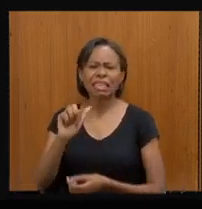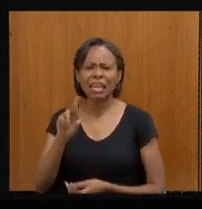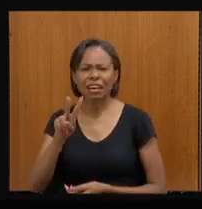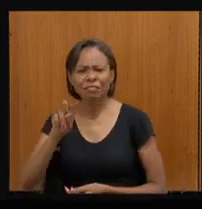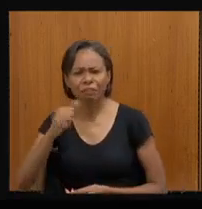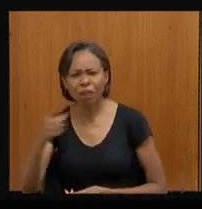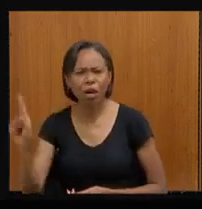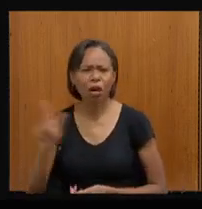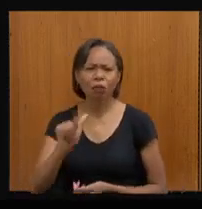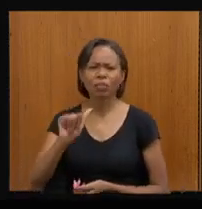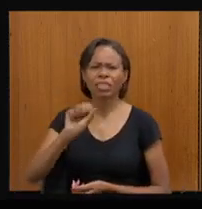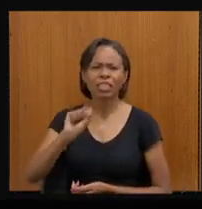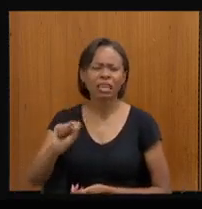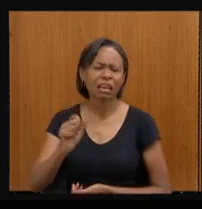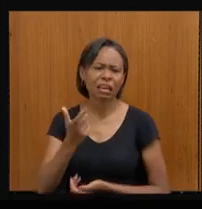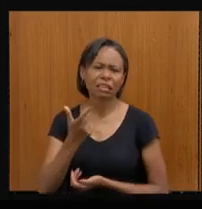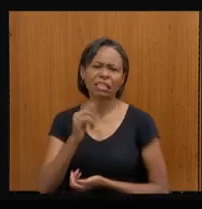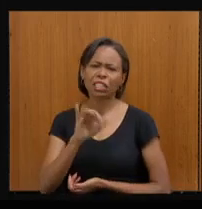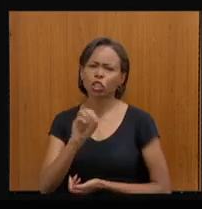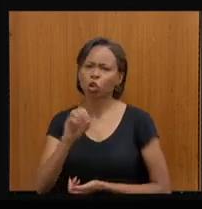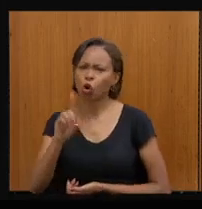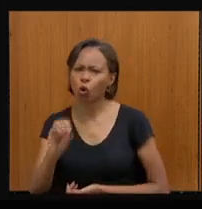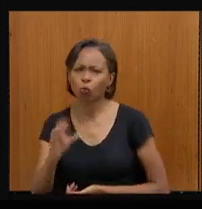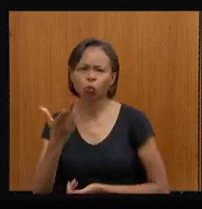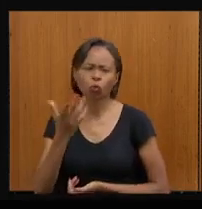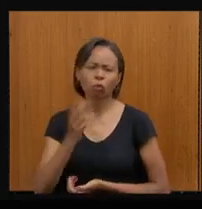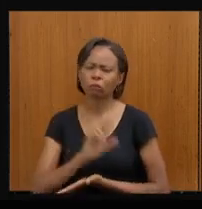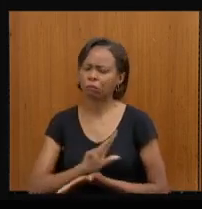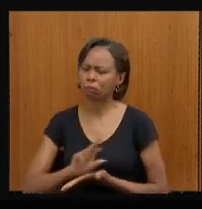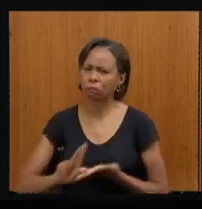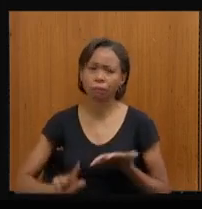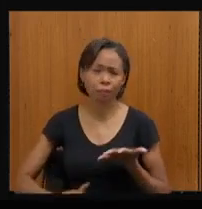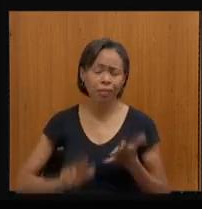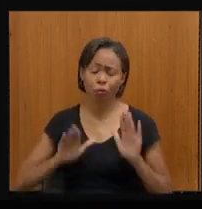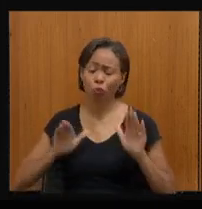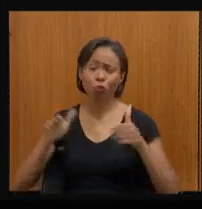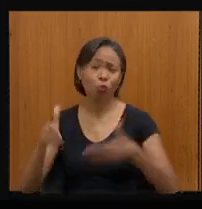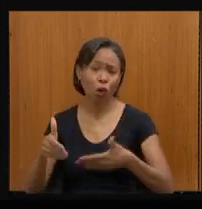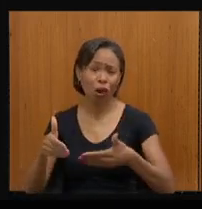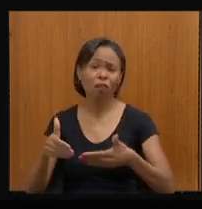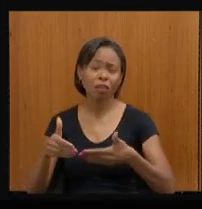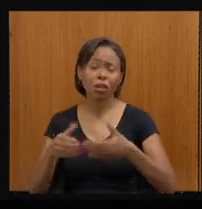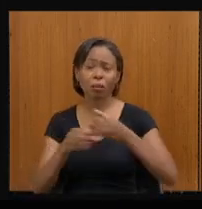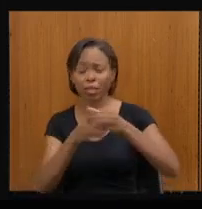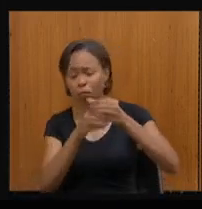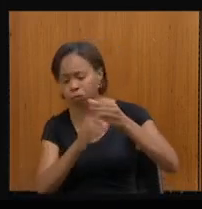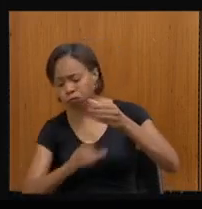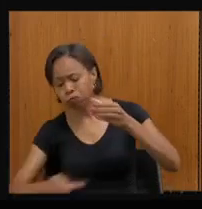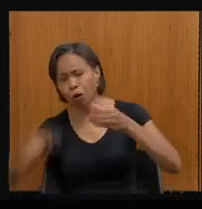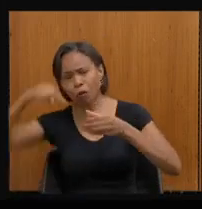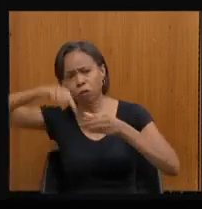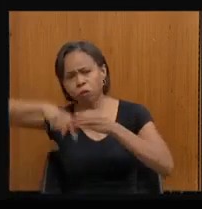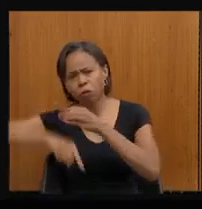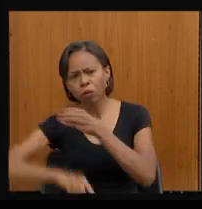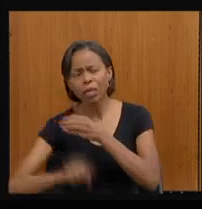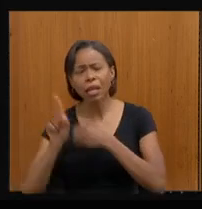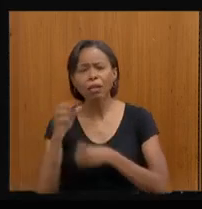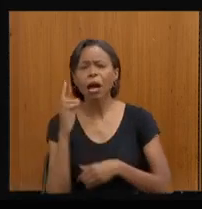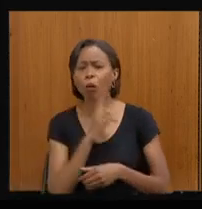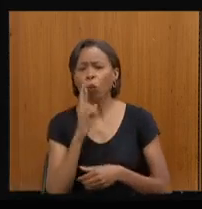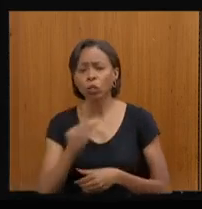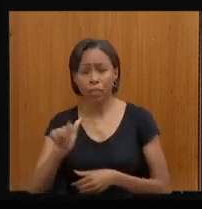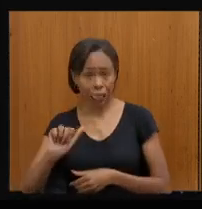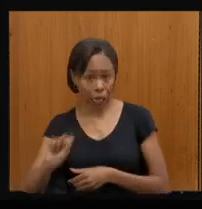gás e em outros por recentemente o foi concluído ano aquele tubulação de gás da Rússia É